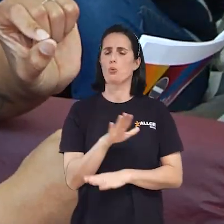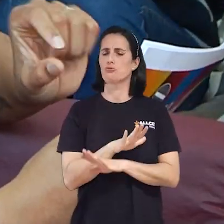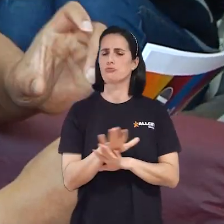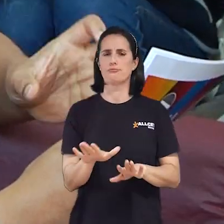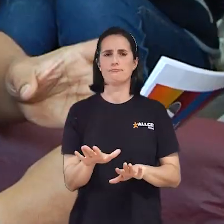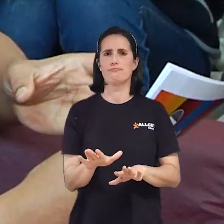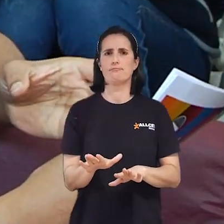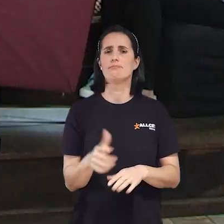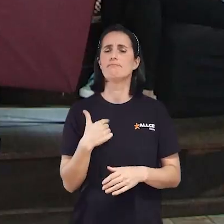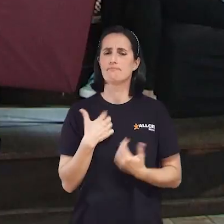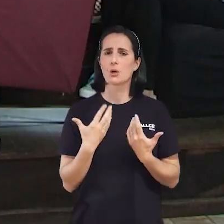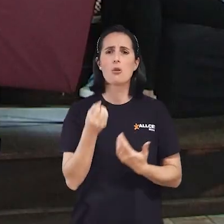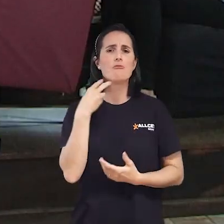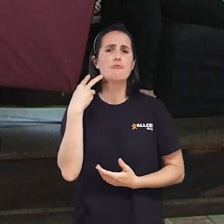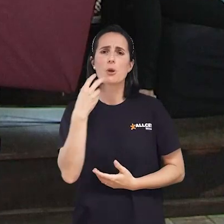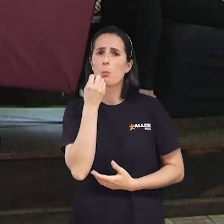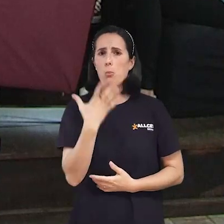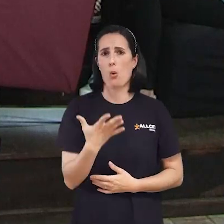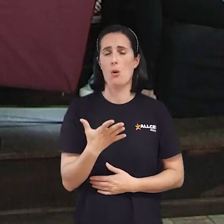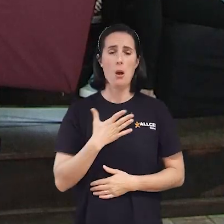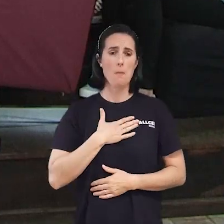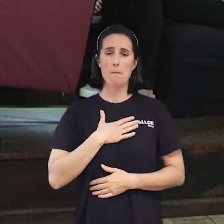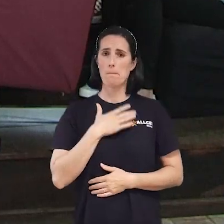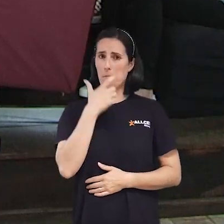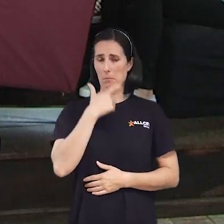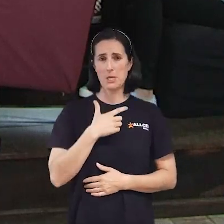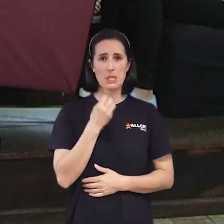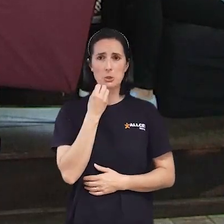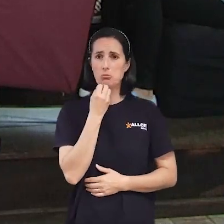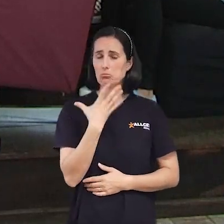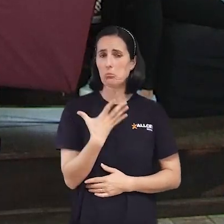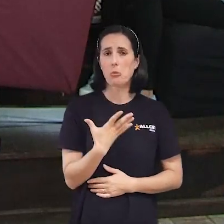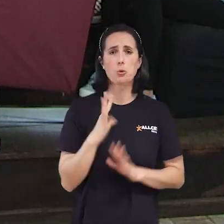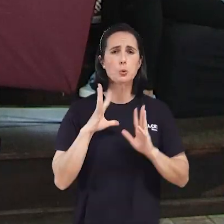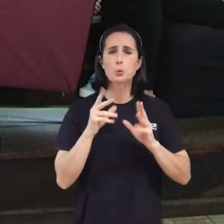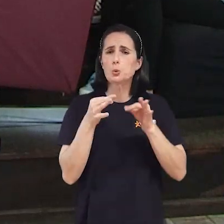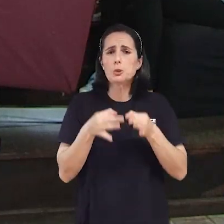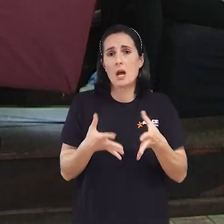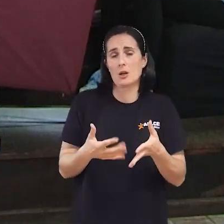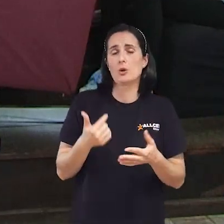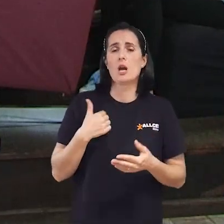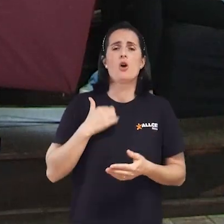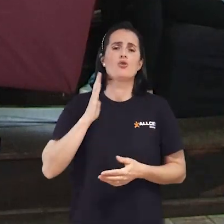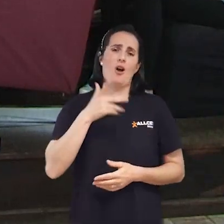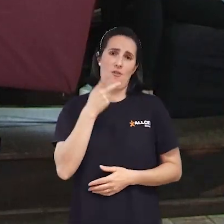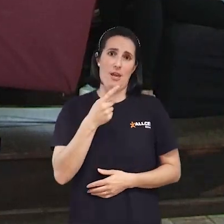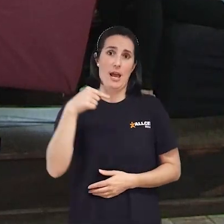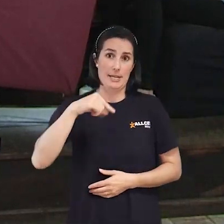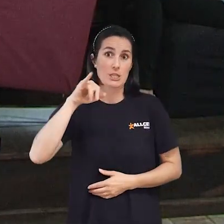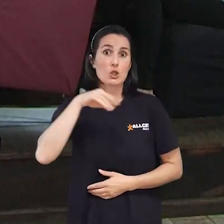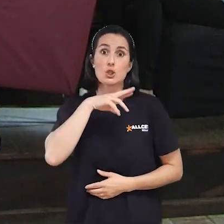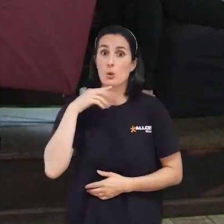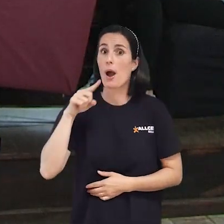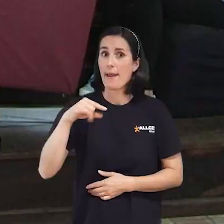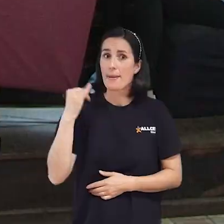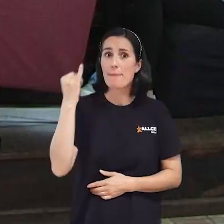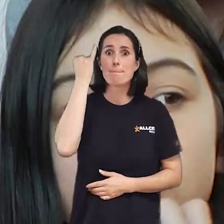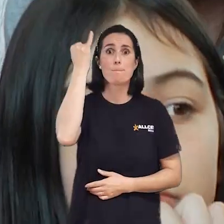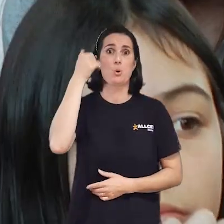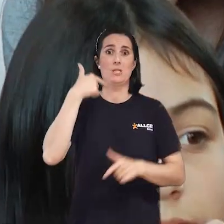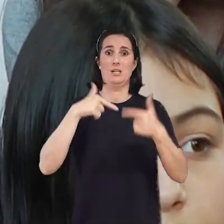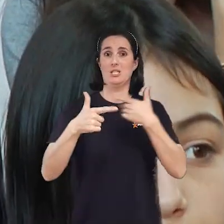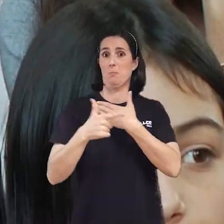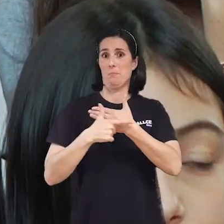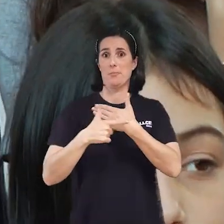última pergunta dentro da área política e o Cauã faz ela para você. Vereador,